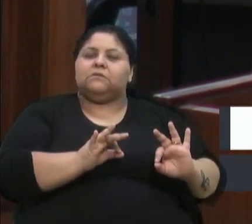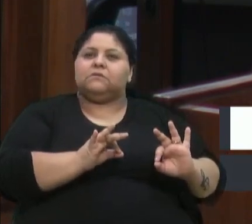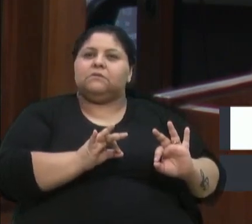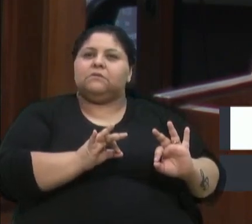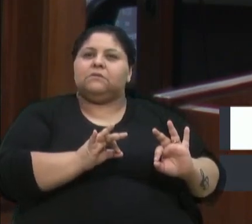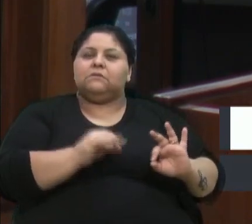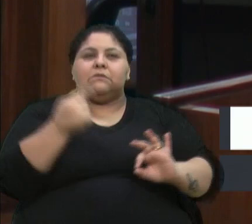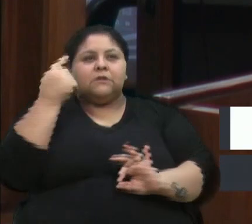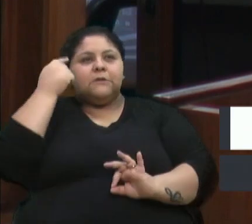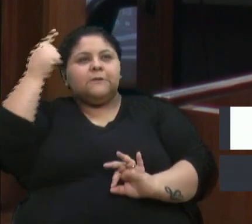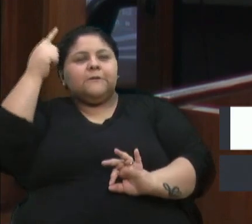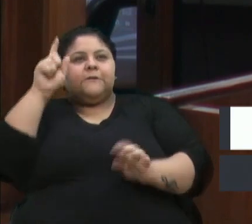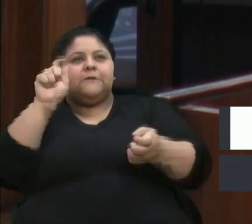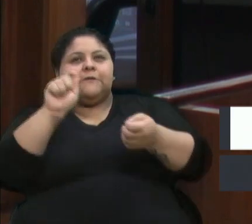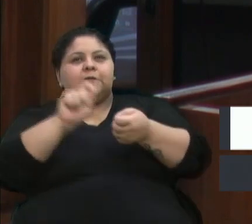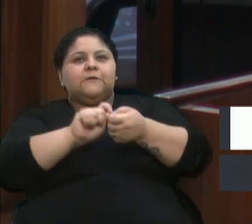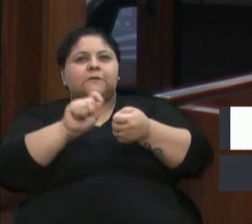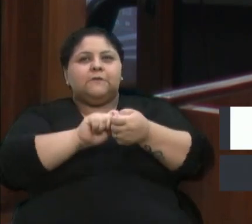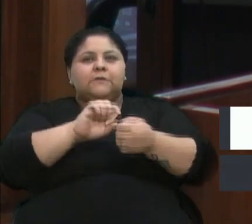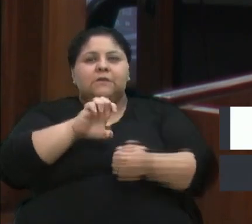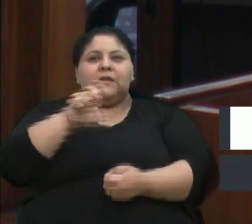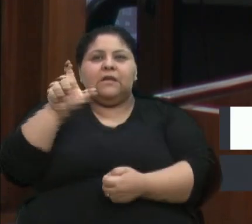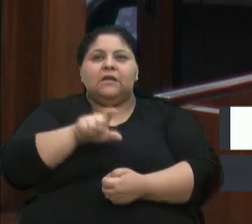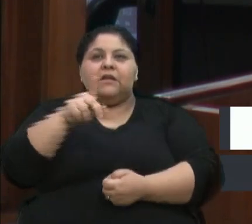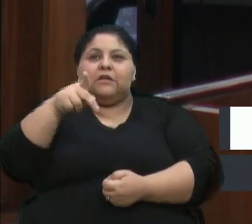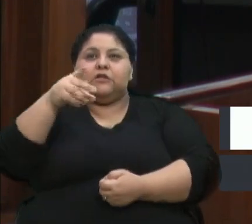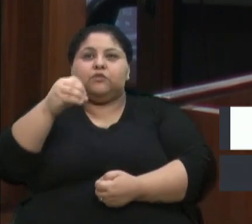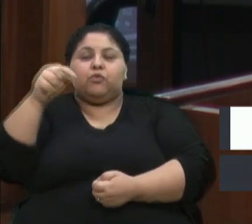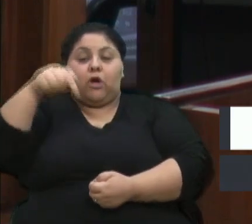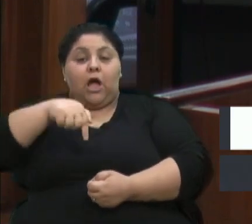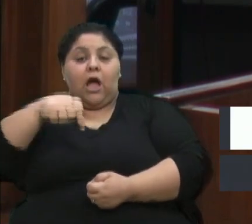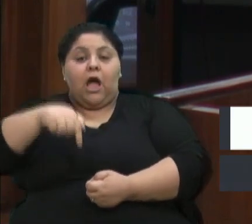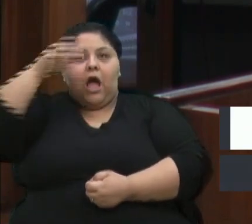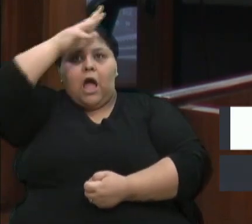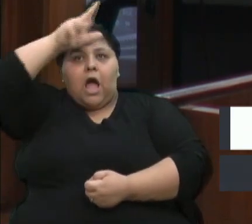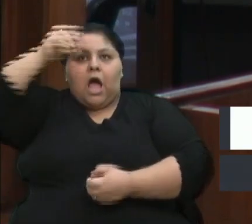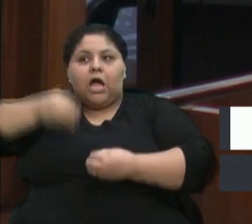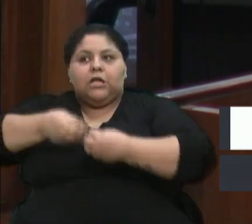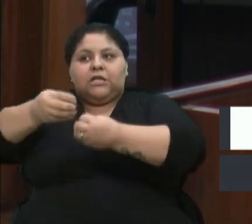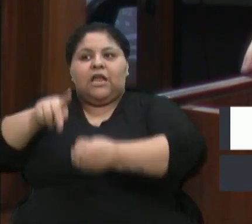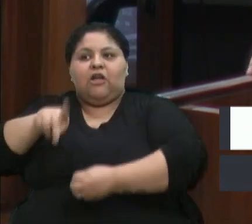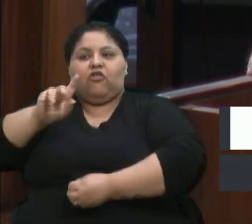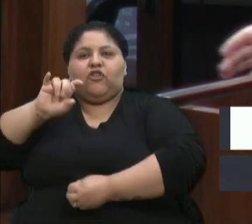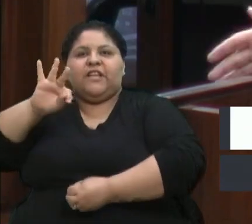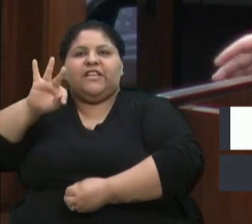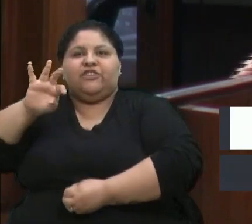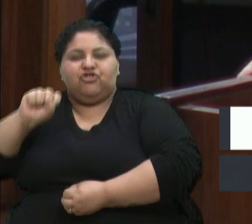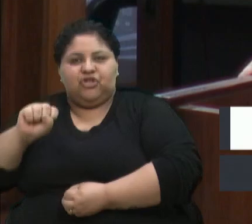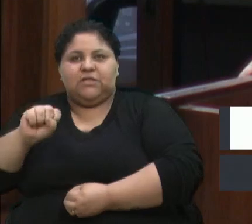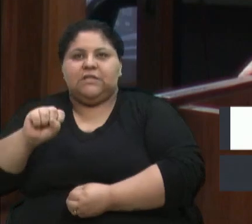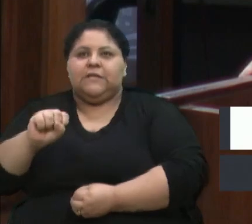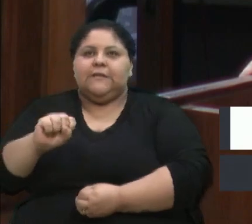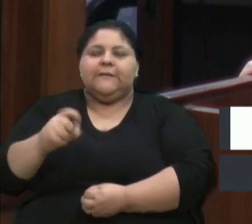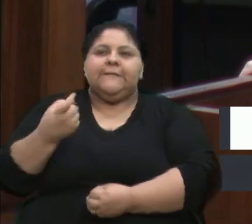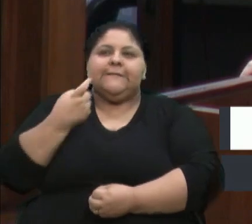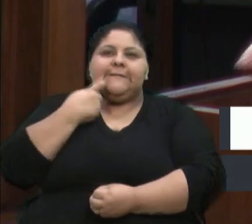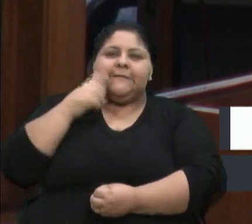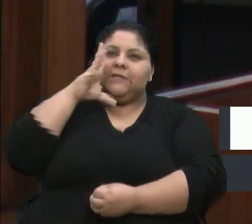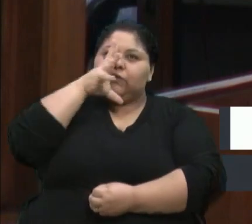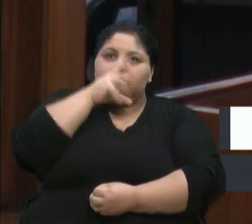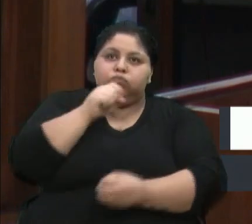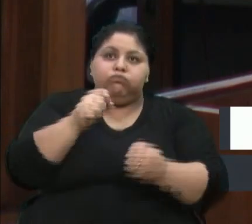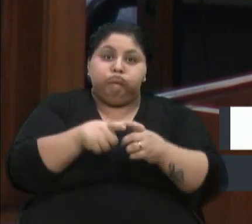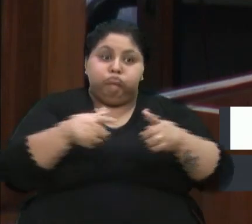A ideia de fazer a Expo aqui na prefeitura, na entrega dos kits, na sexta e no sábado, deu um grande resultado para